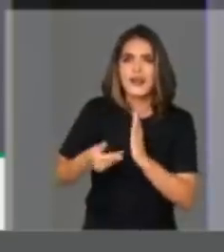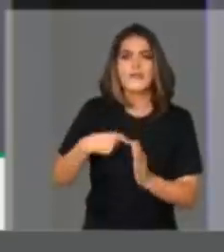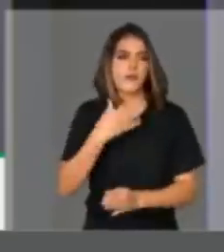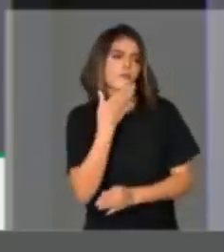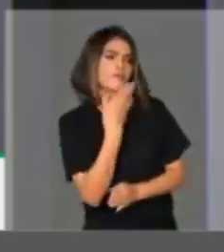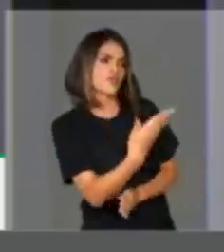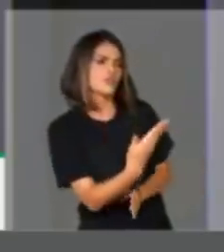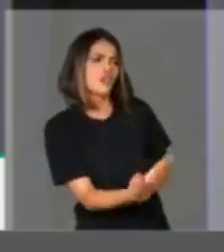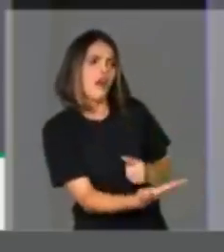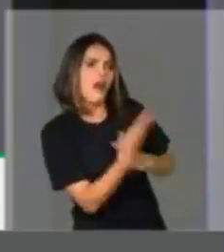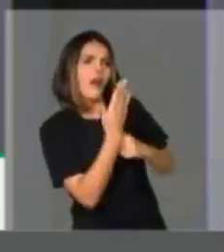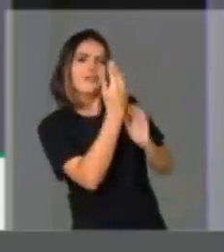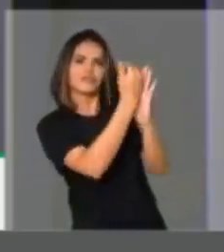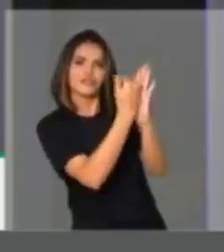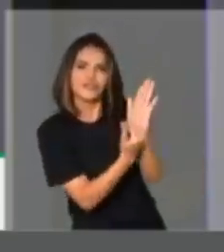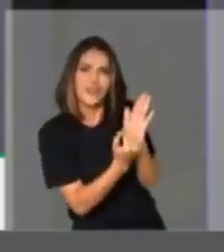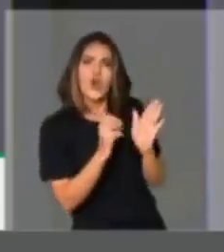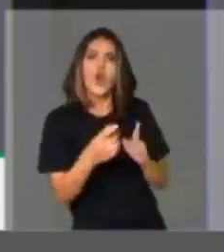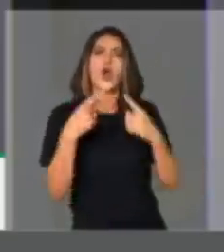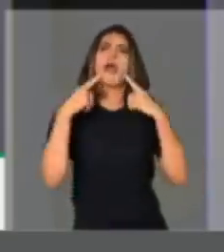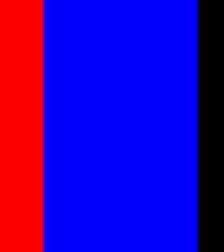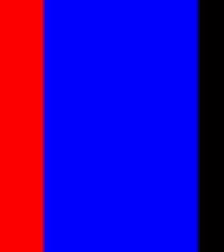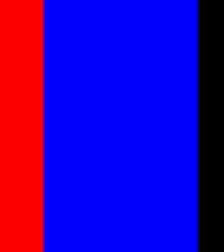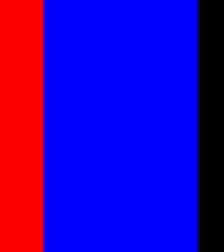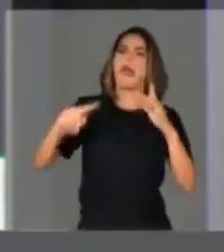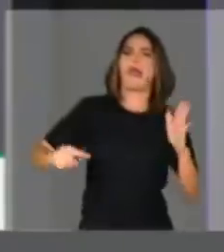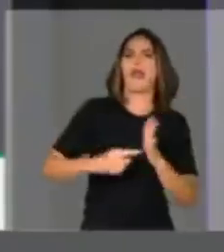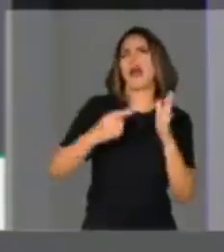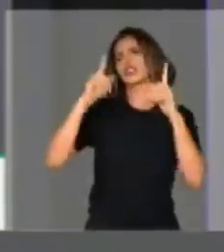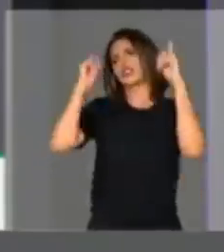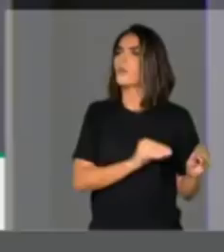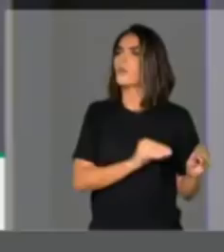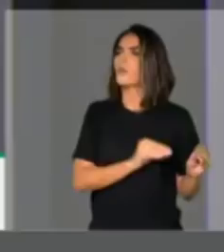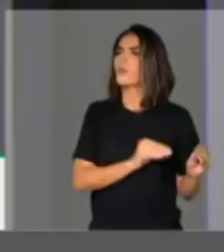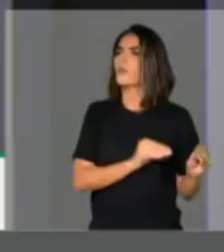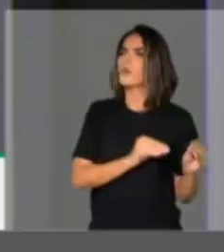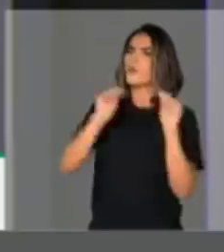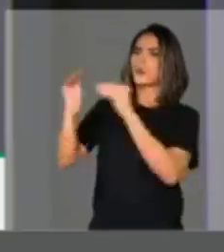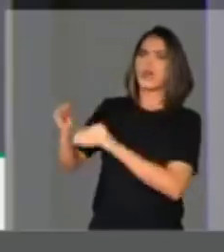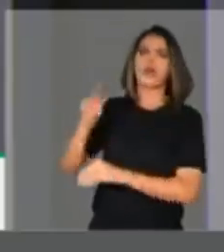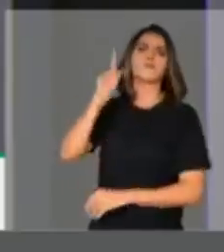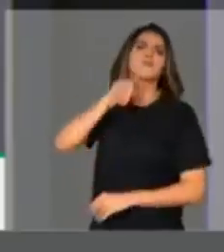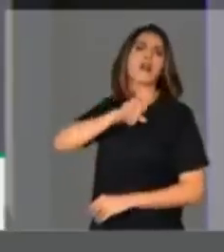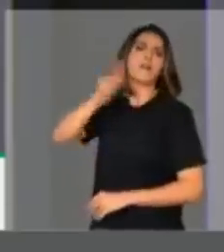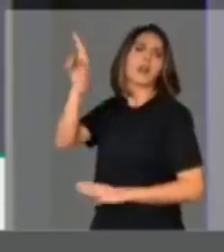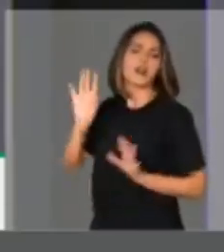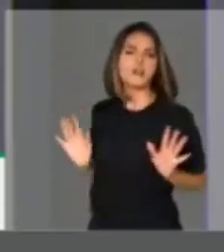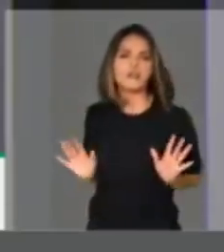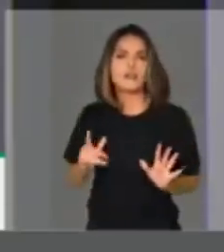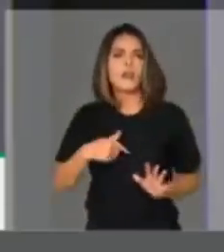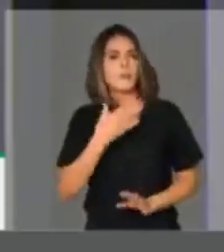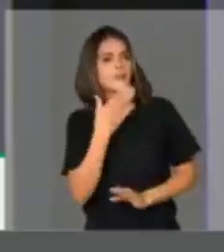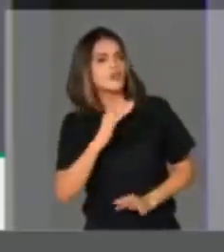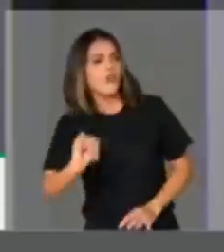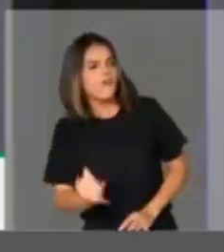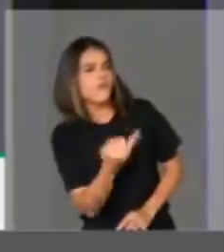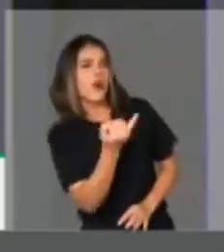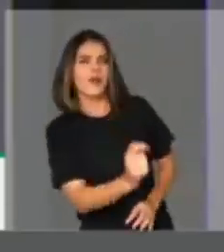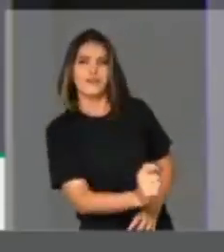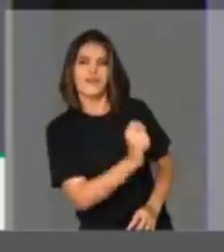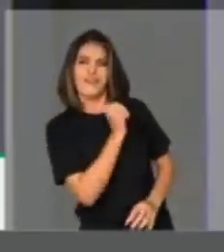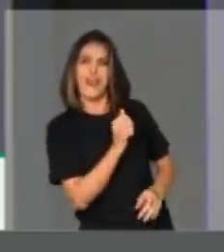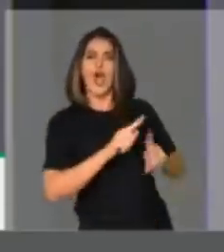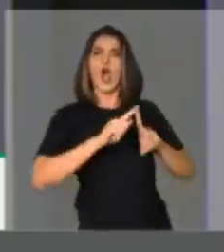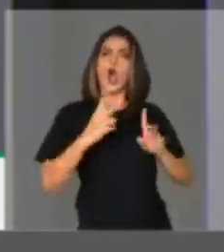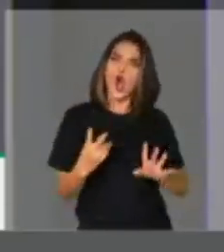pedir subsídio, ou é só para reclamar falando que está muito difícil, que vai para Miami. Ou seja, ou é para pedir uma vantagem para si, ou é